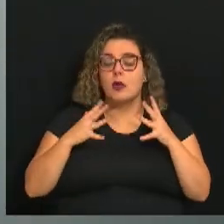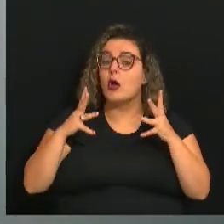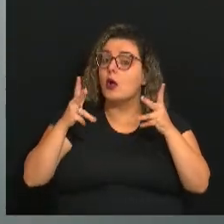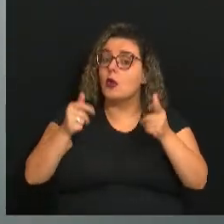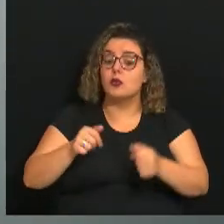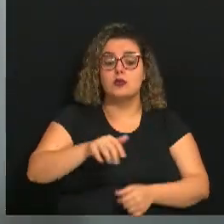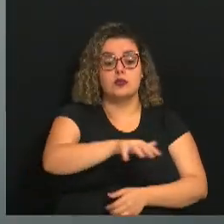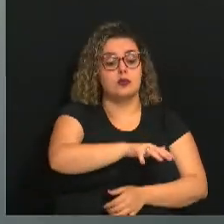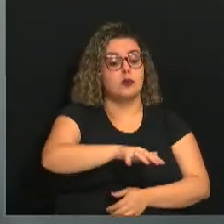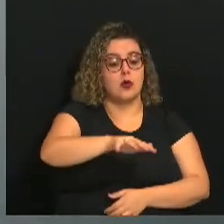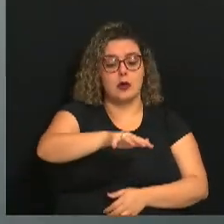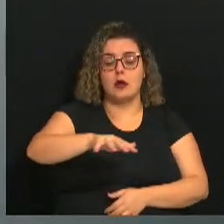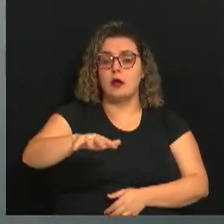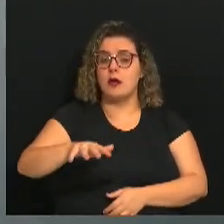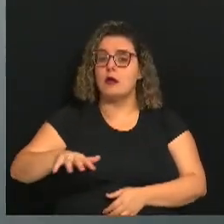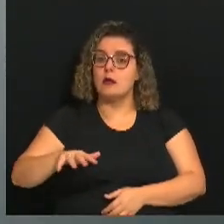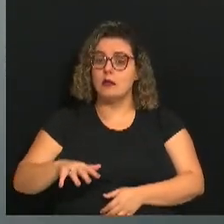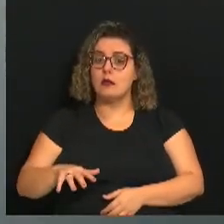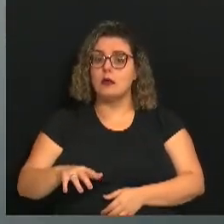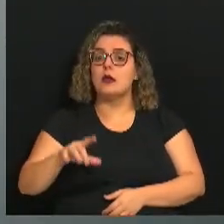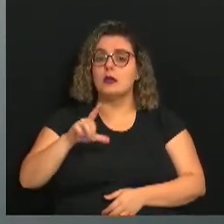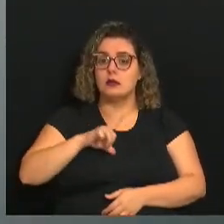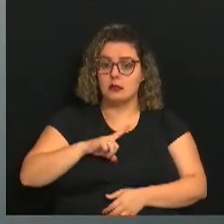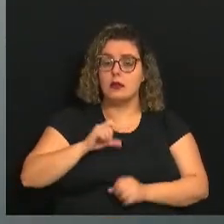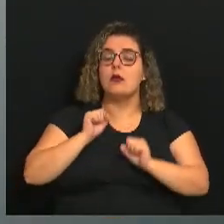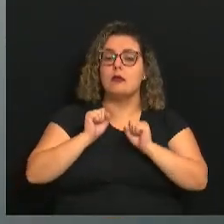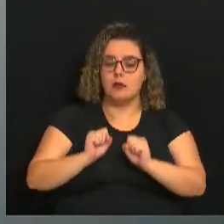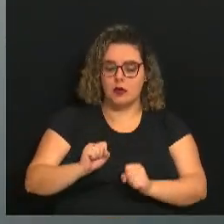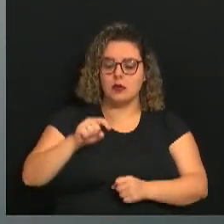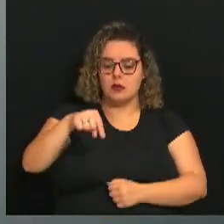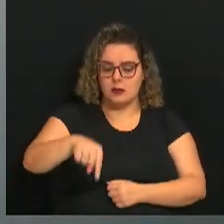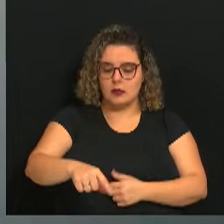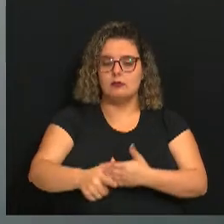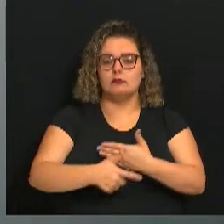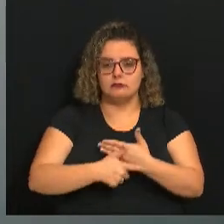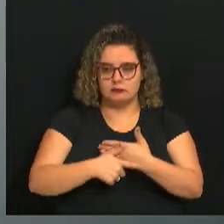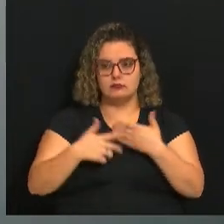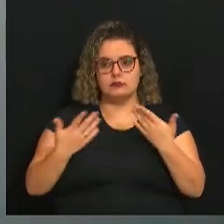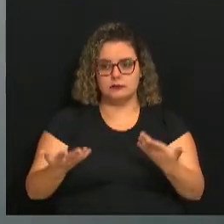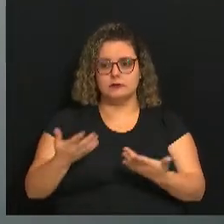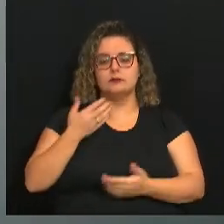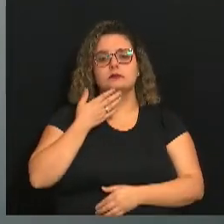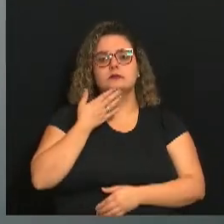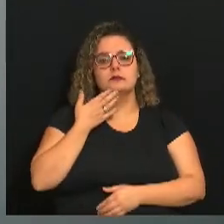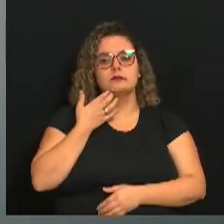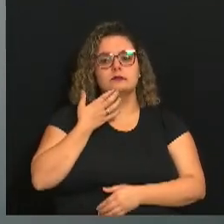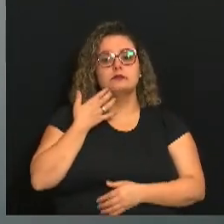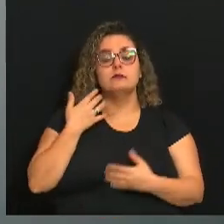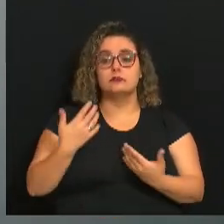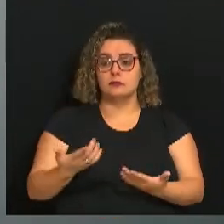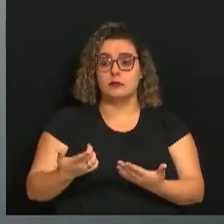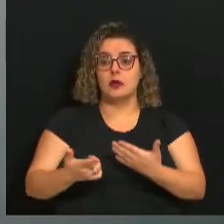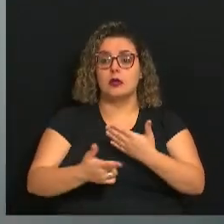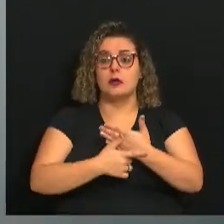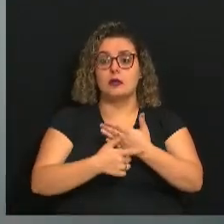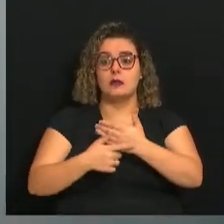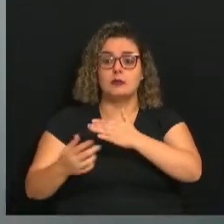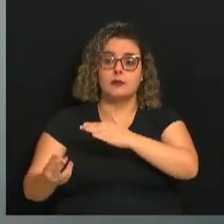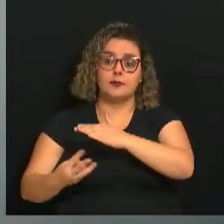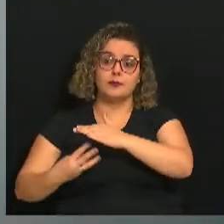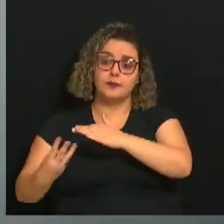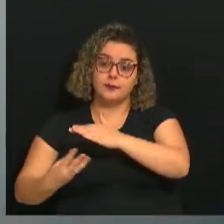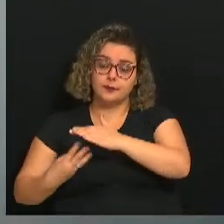que queriam e poderiam estar aqui, tinham um papel, é isso aí. Mas, com relação a essa questão do papel da terceirização,